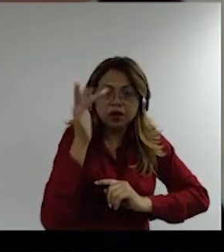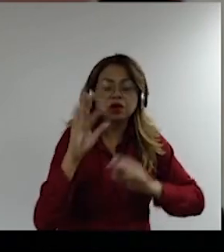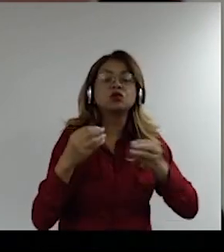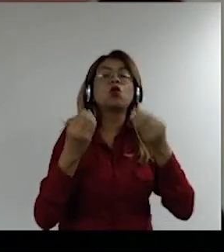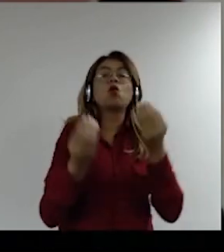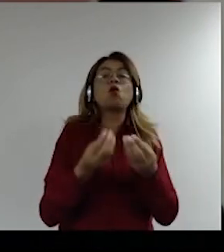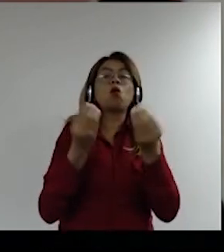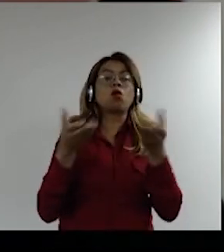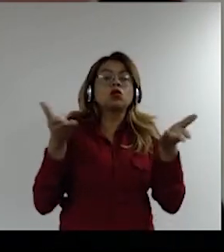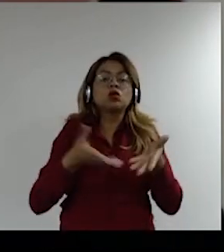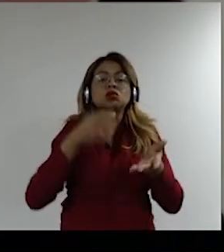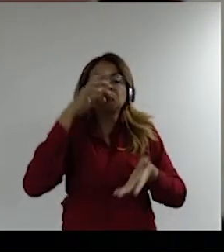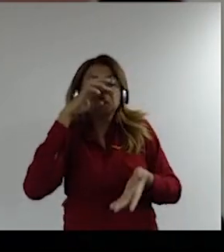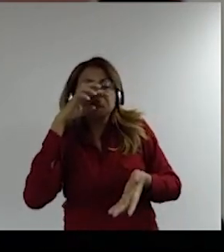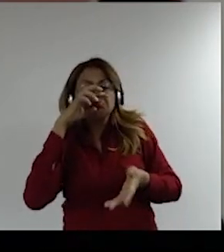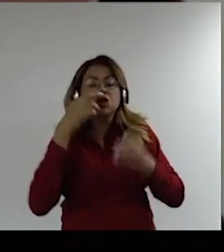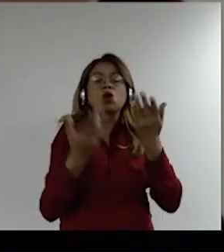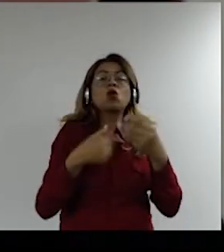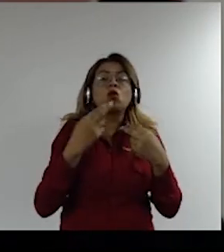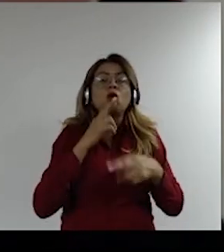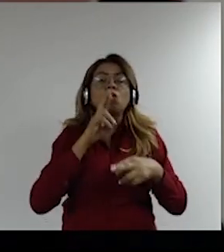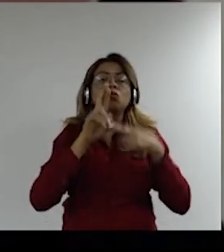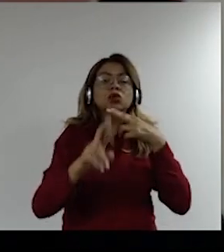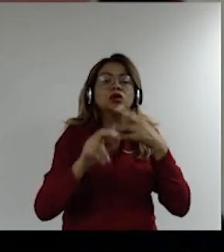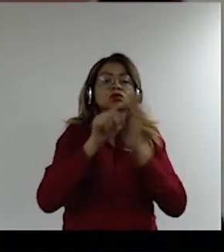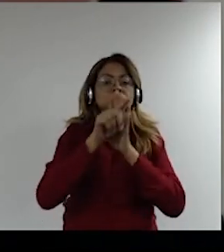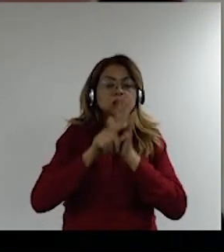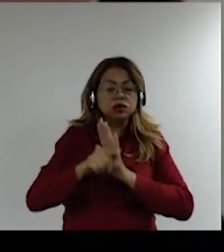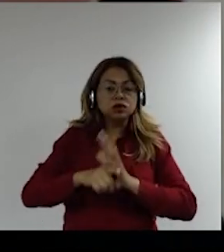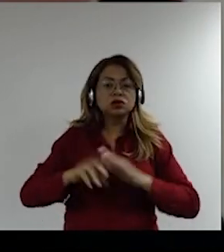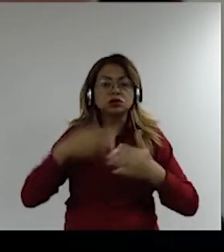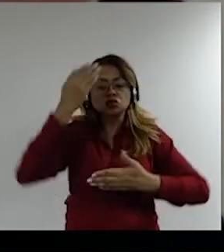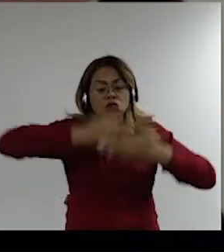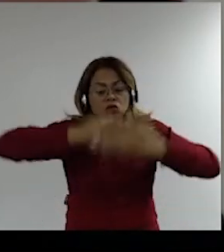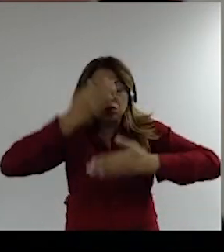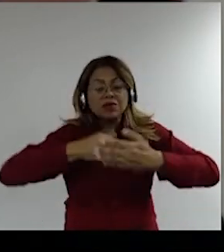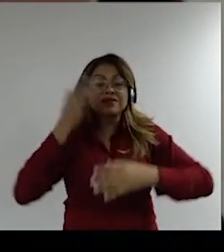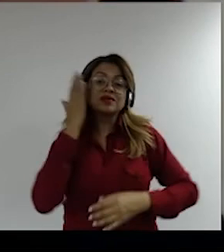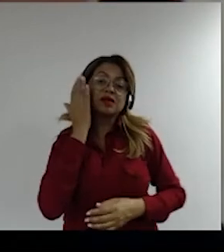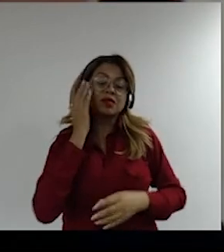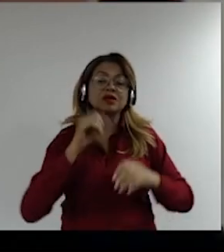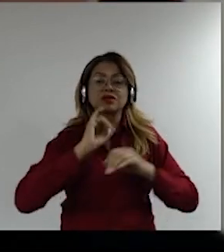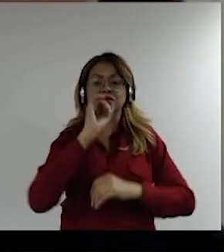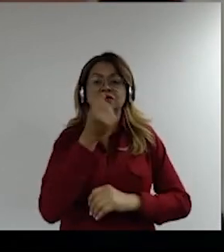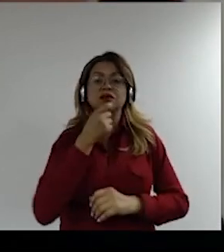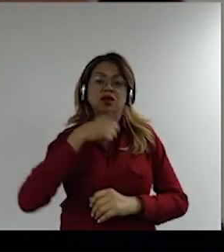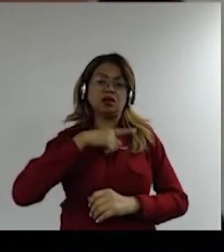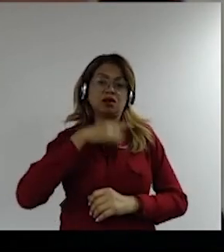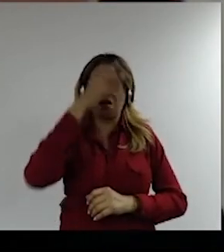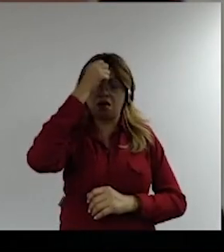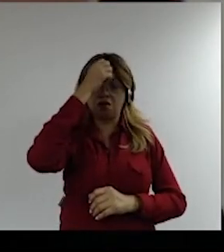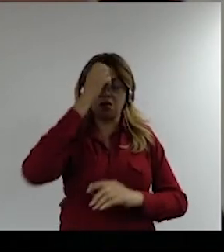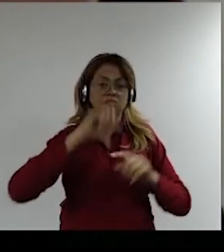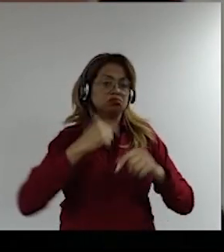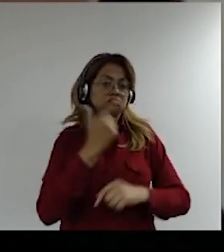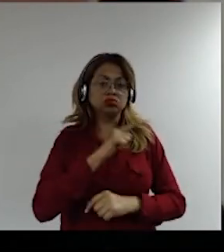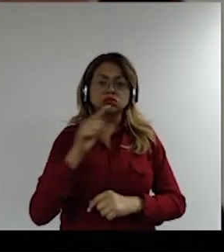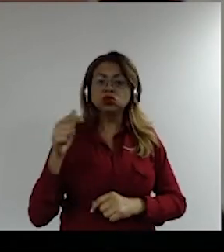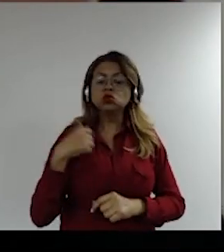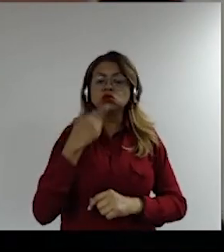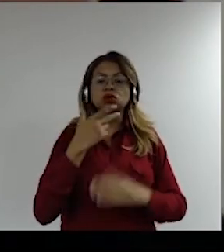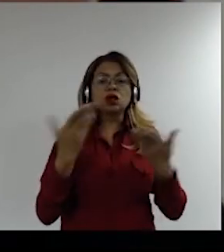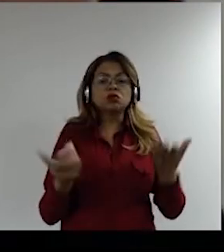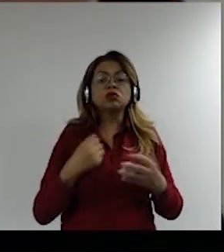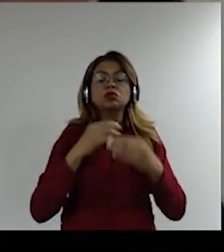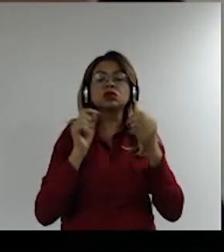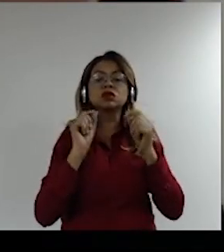sendo fiscalizado? Qual é o retorno desse estudante que saiu, que deixou? Ou seja, não há um monitoramento do egresso